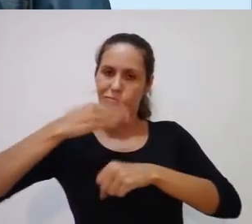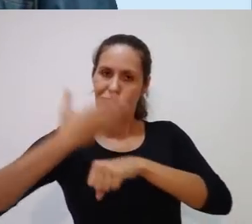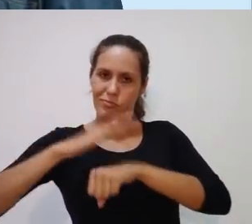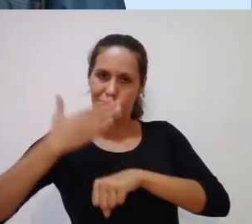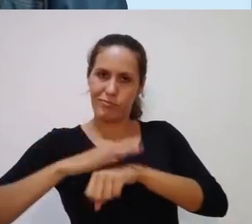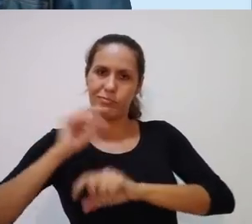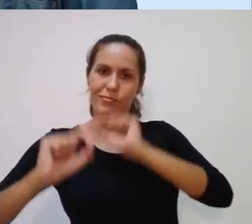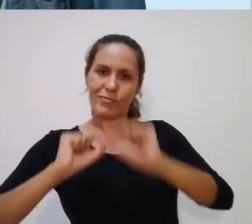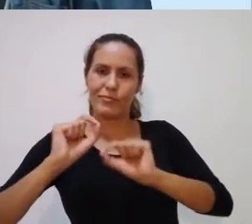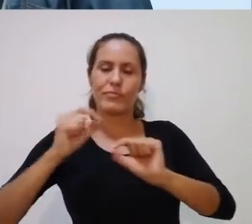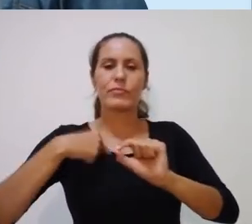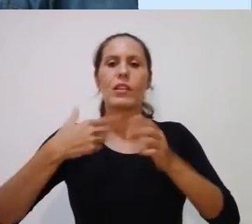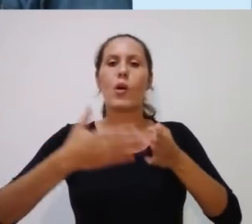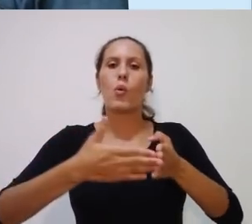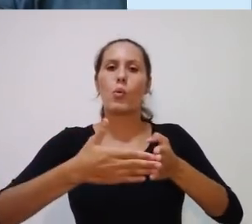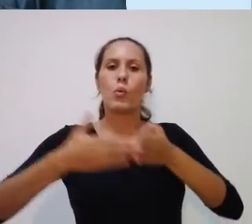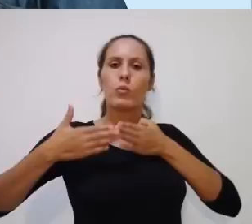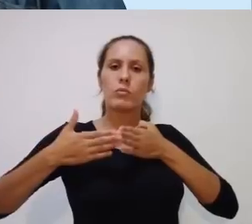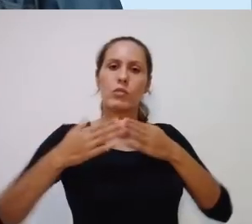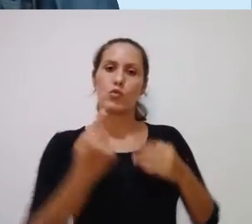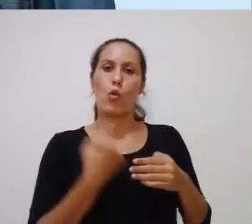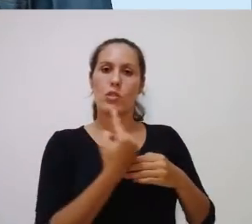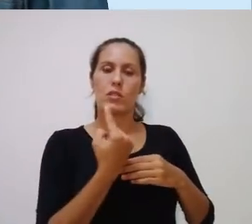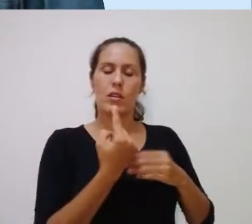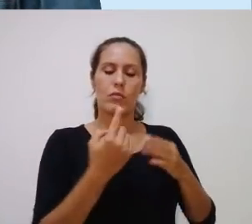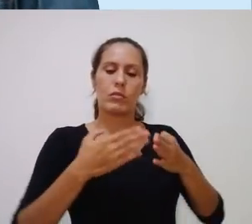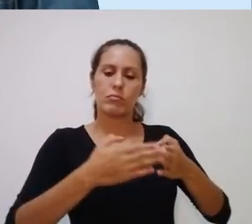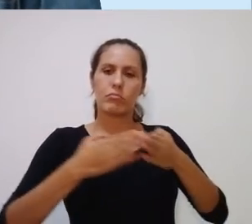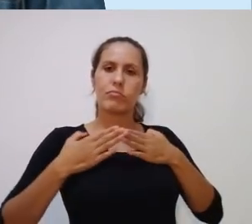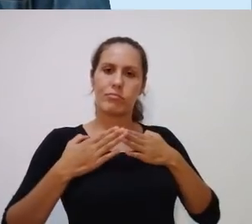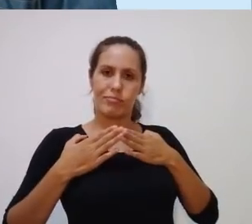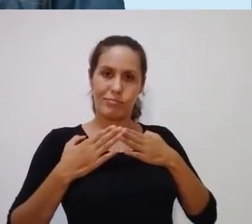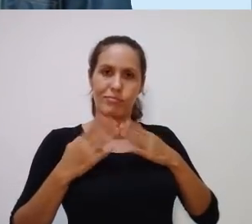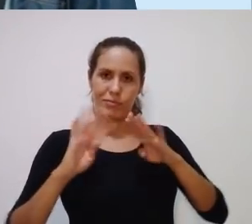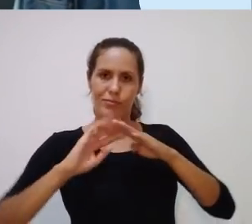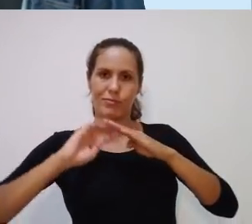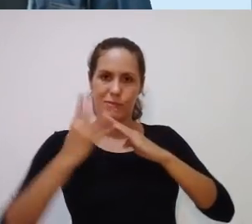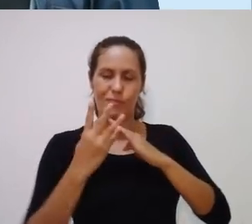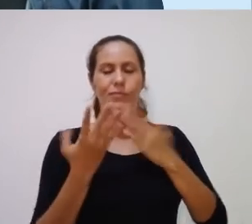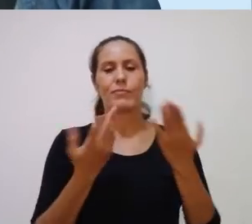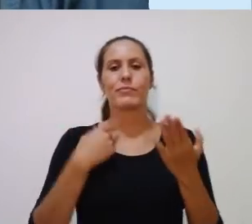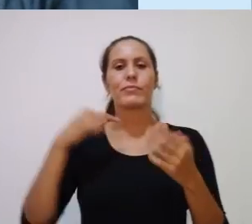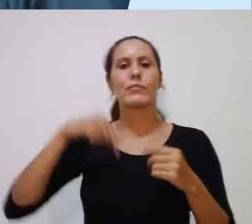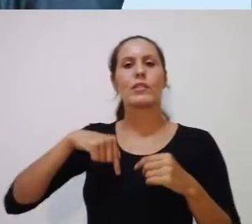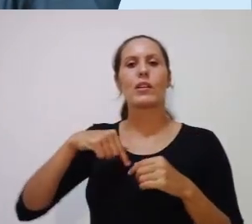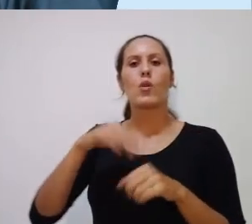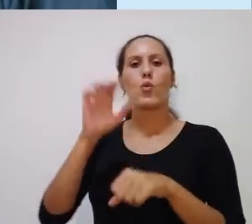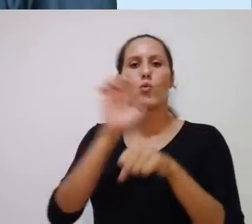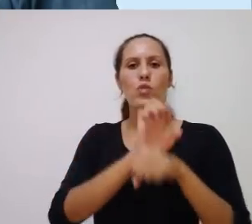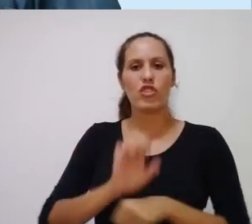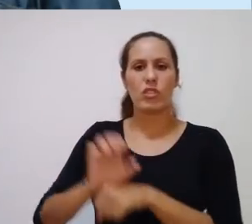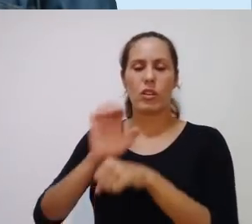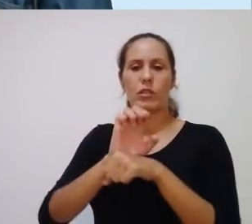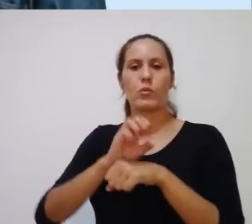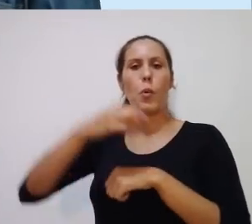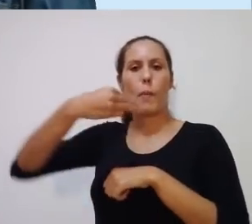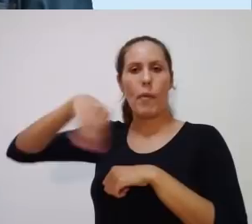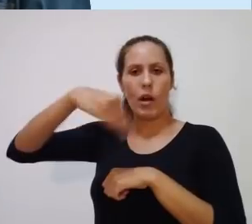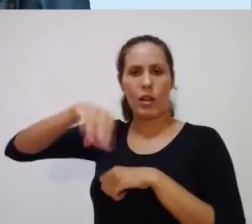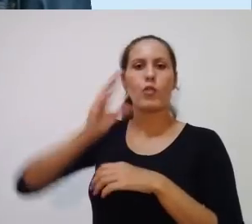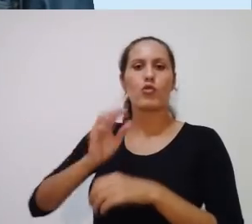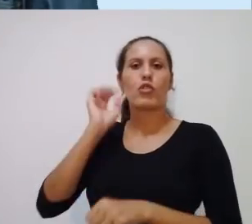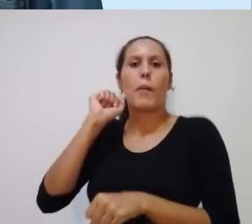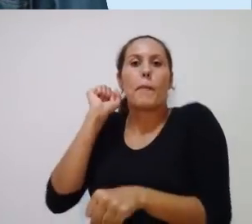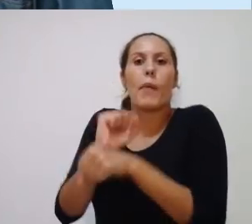social. Né? E enquanto que o estado do Maranhão já começou a travar tudo, já é um outro modelo de distanciamento social,